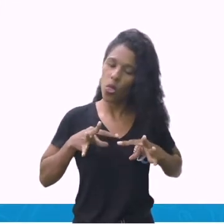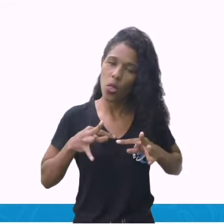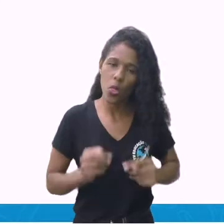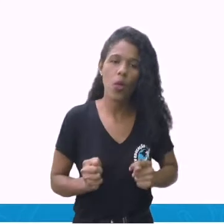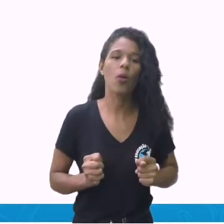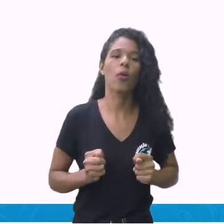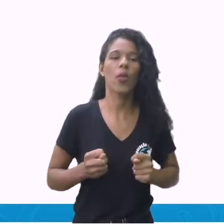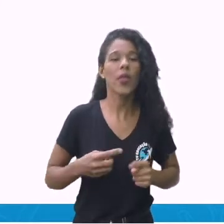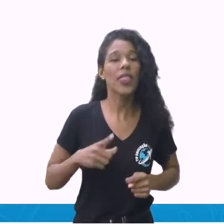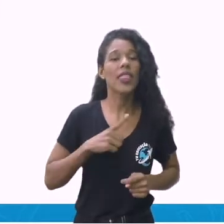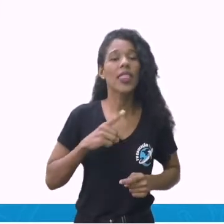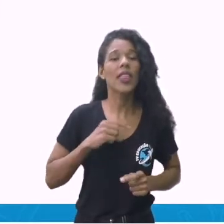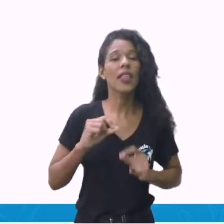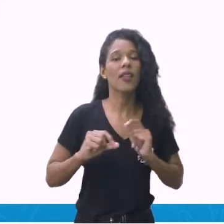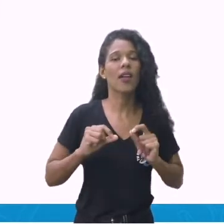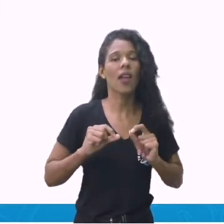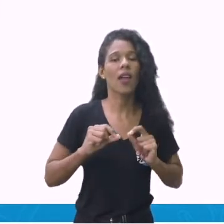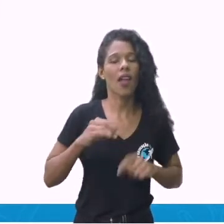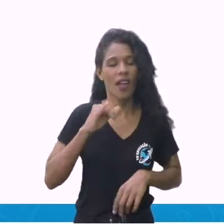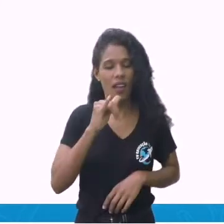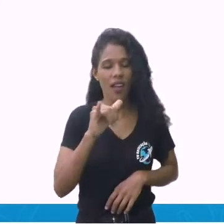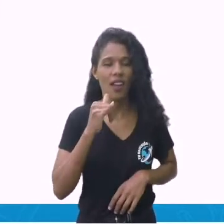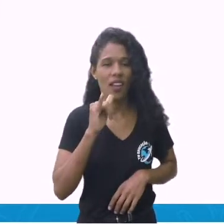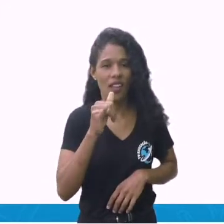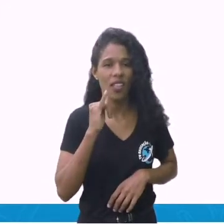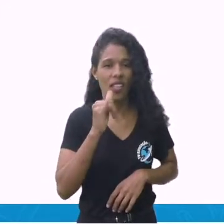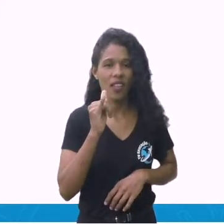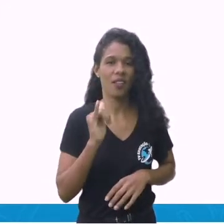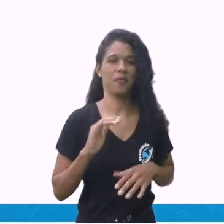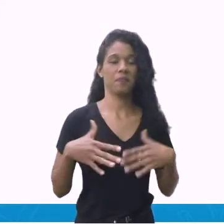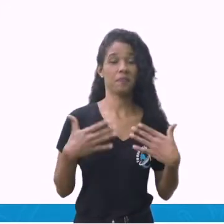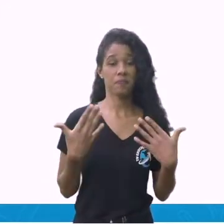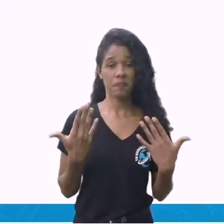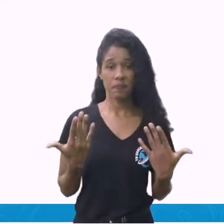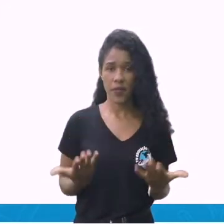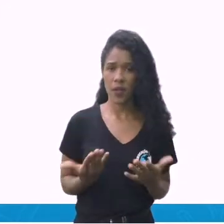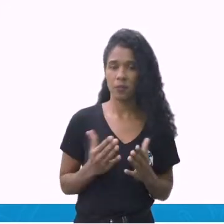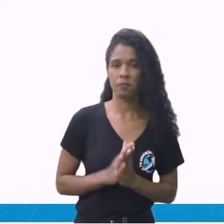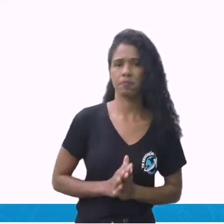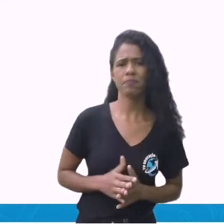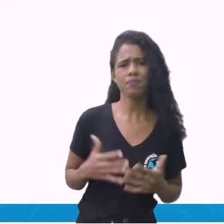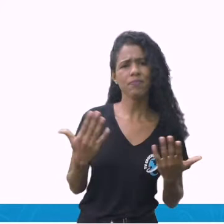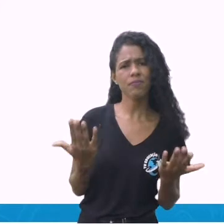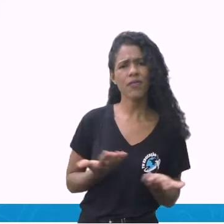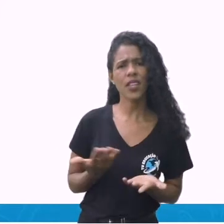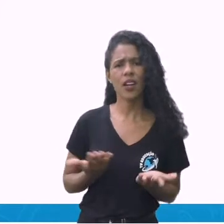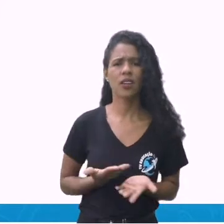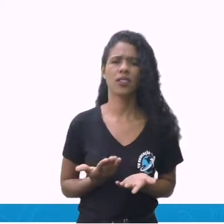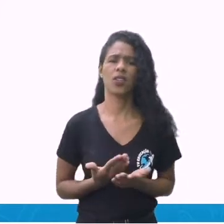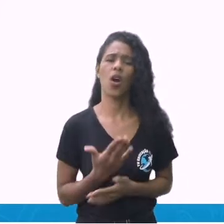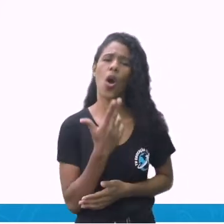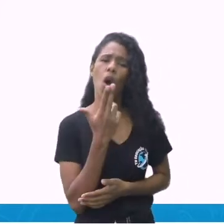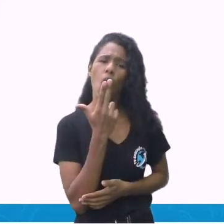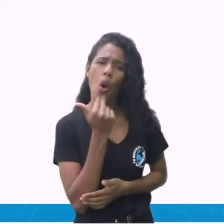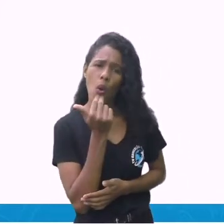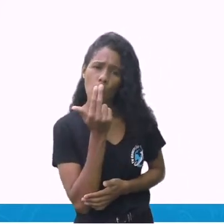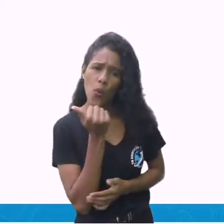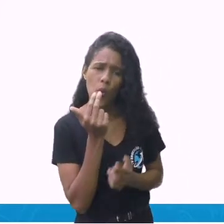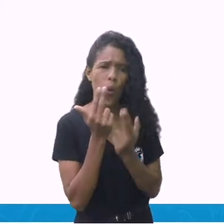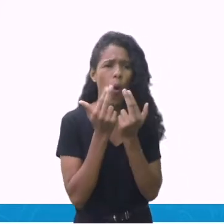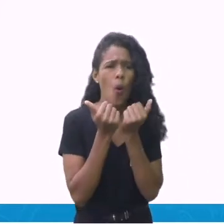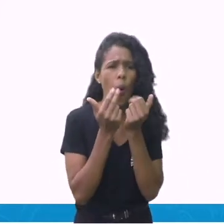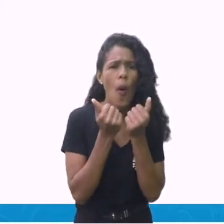E aí, quais são os nutrientes que eu preciso para que o meu corpo seja um corpo